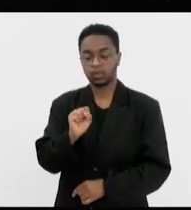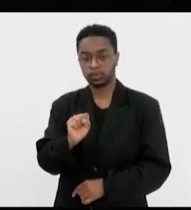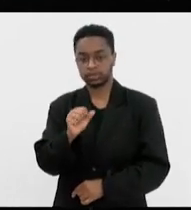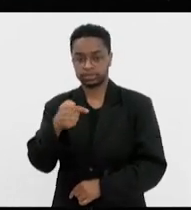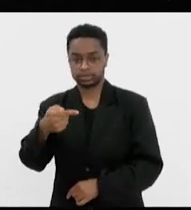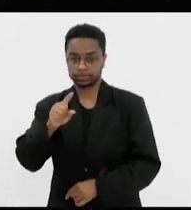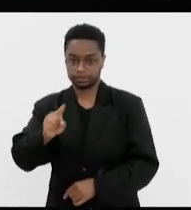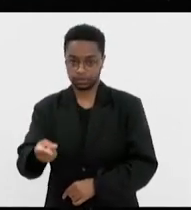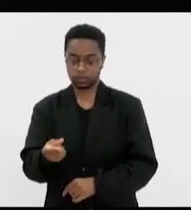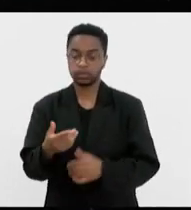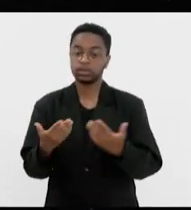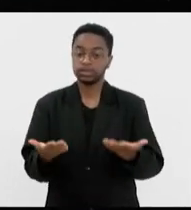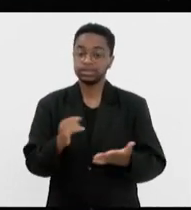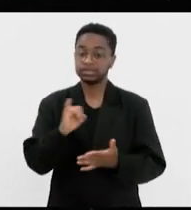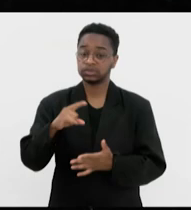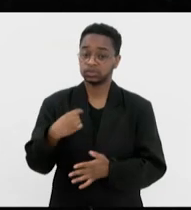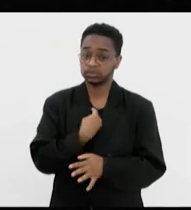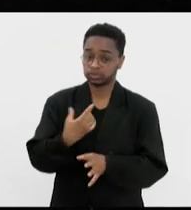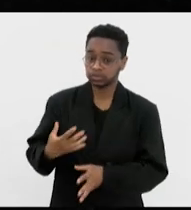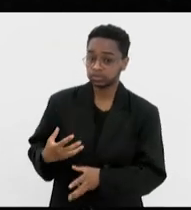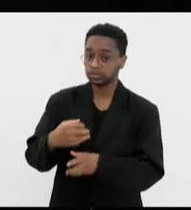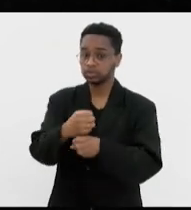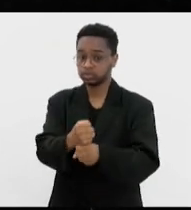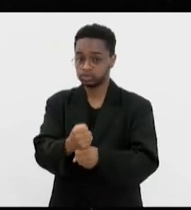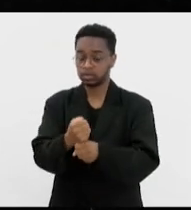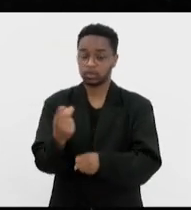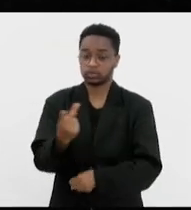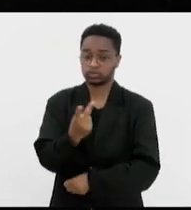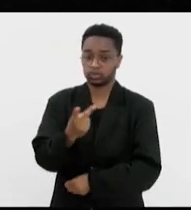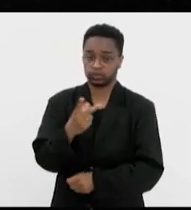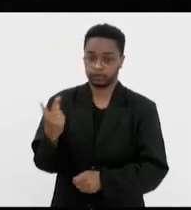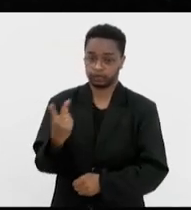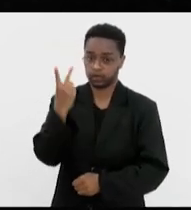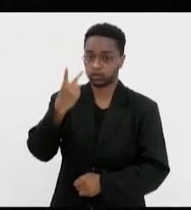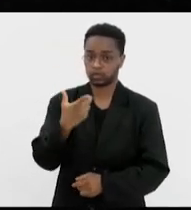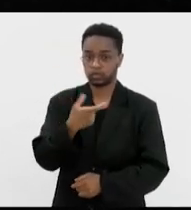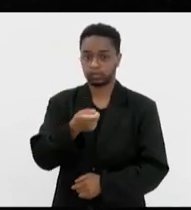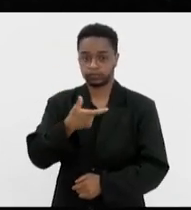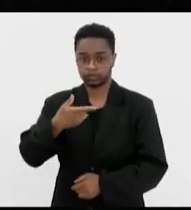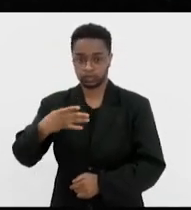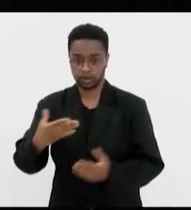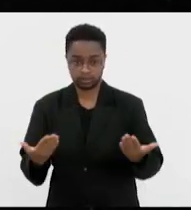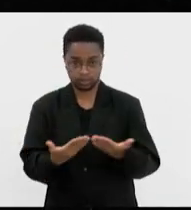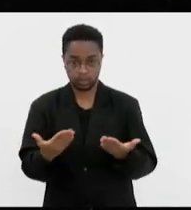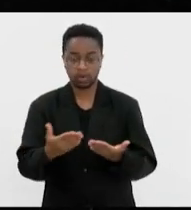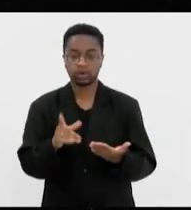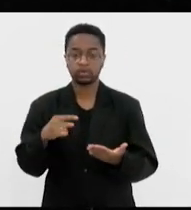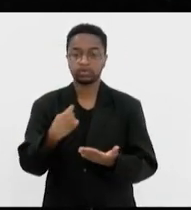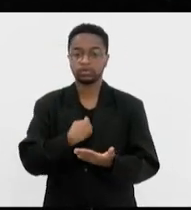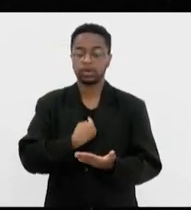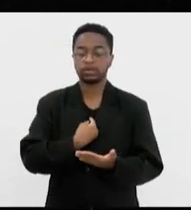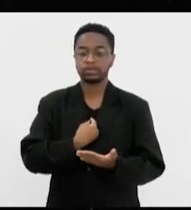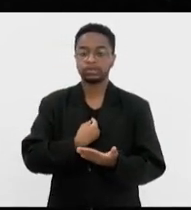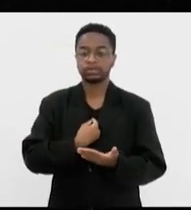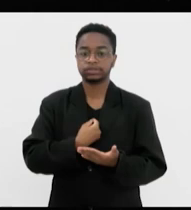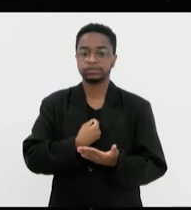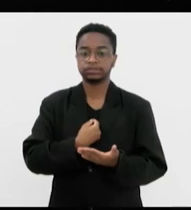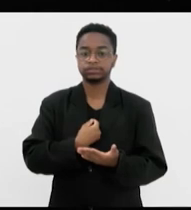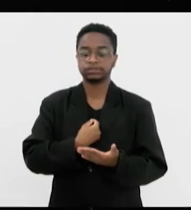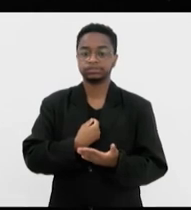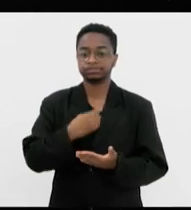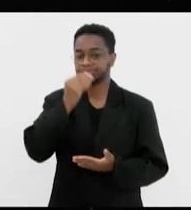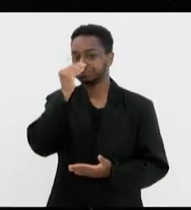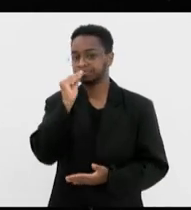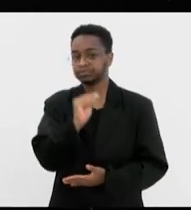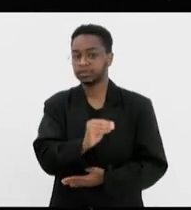1.757.687.000. Se nós somarmos esses dois valores em 2024, nós vamos estar renunciando a mais de